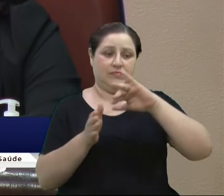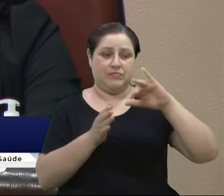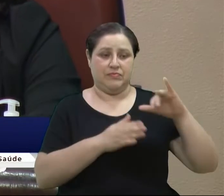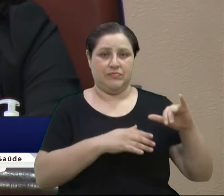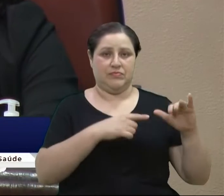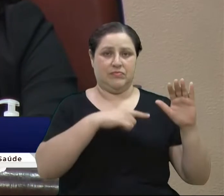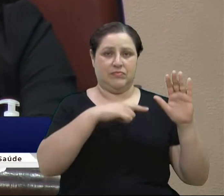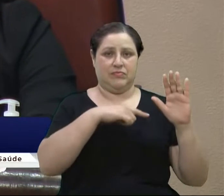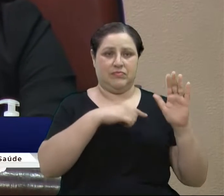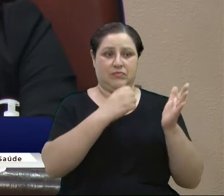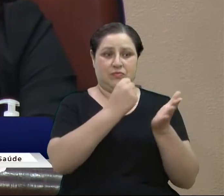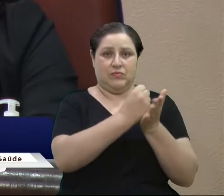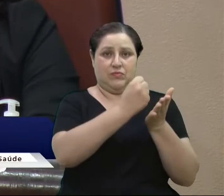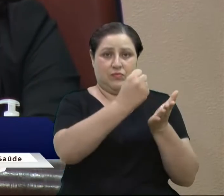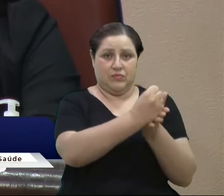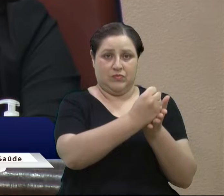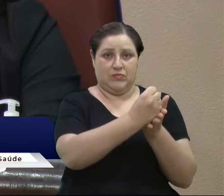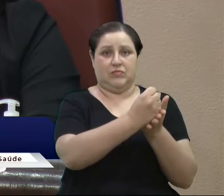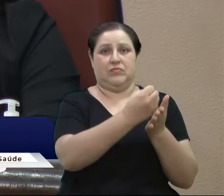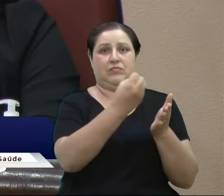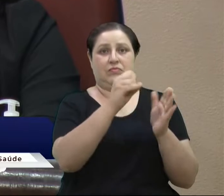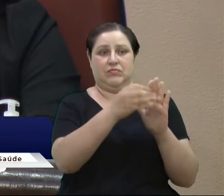incorporar o contrato, isso